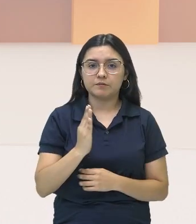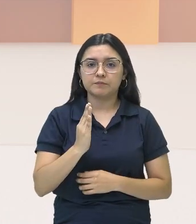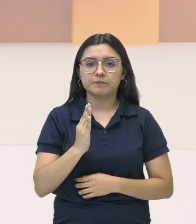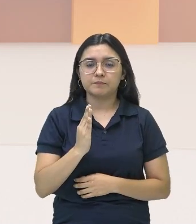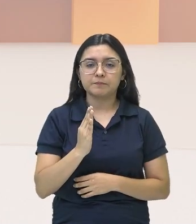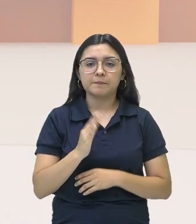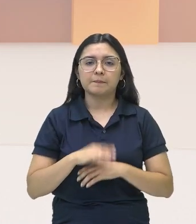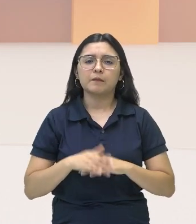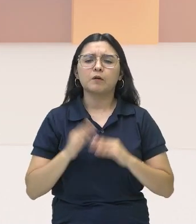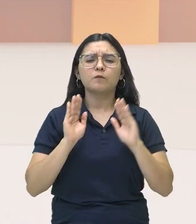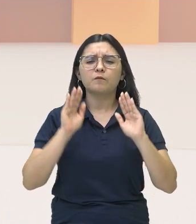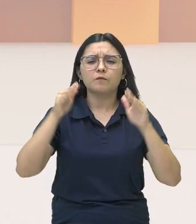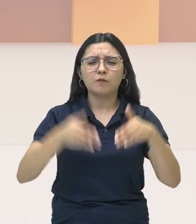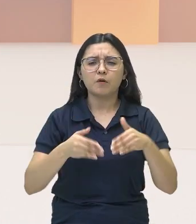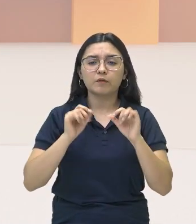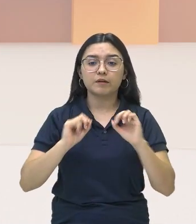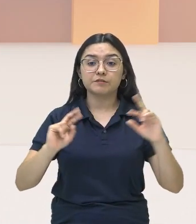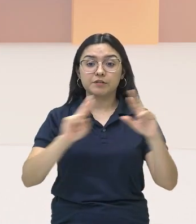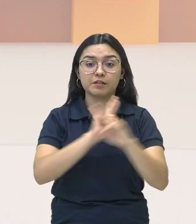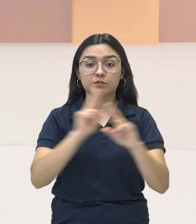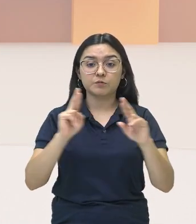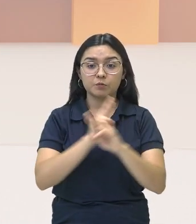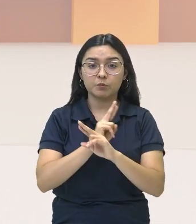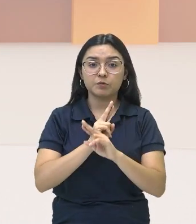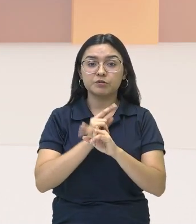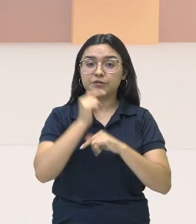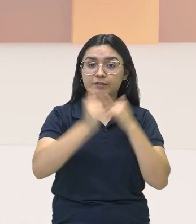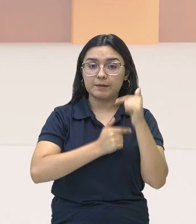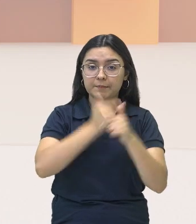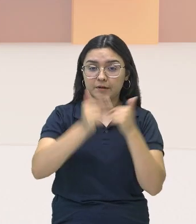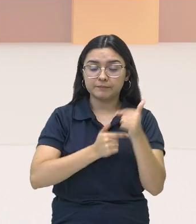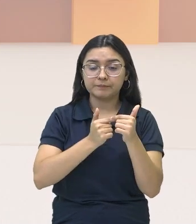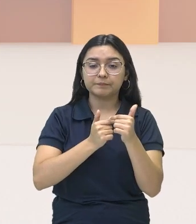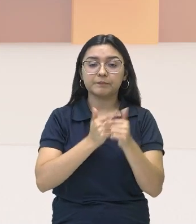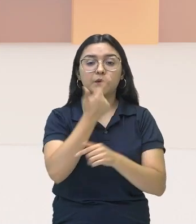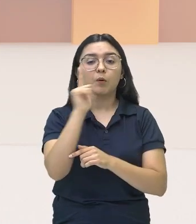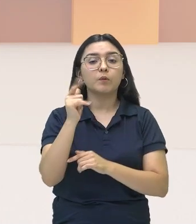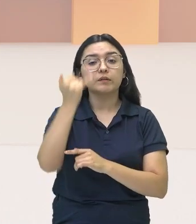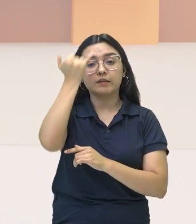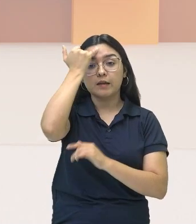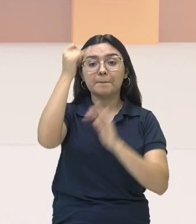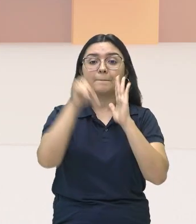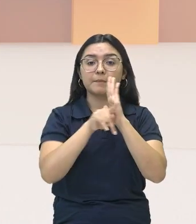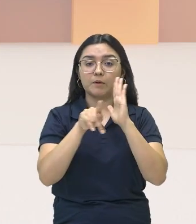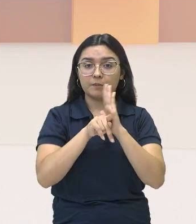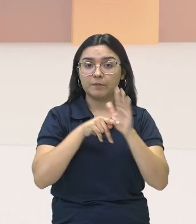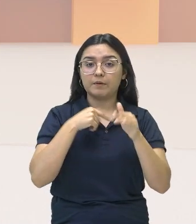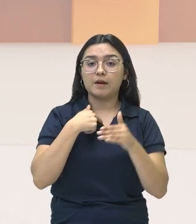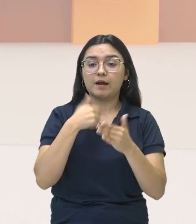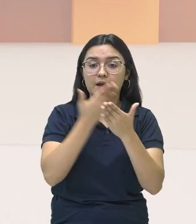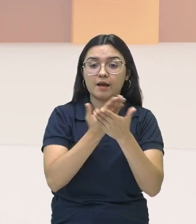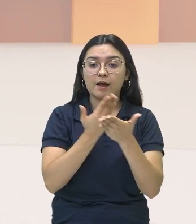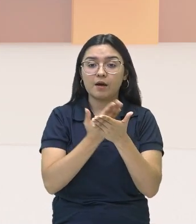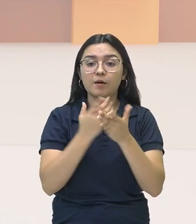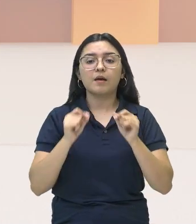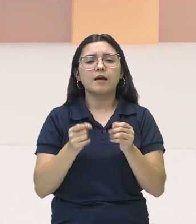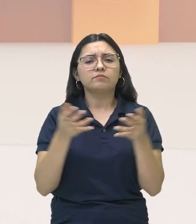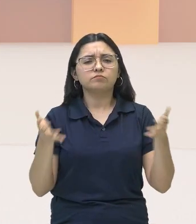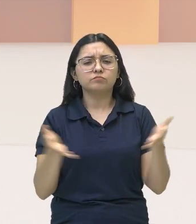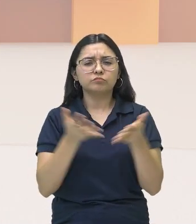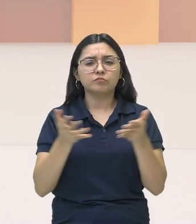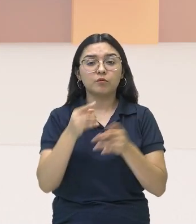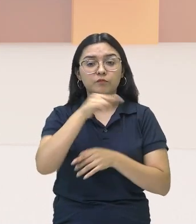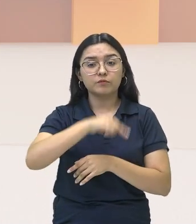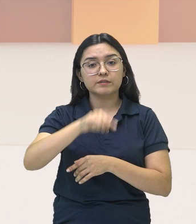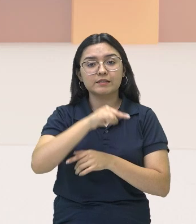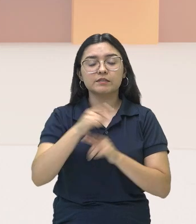Nas relações de trabalho. Tá bom? Uma outra ideia dessa aula é estimular a